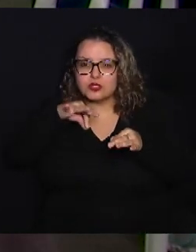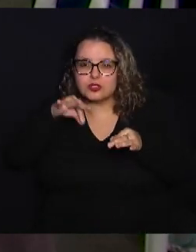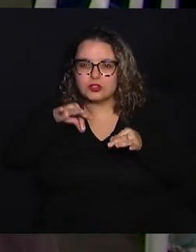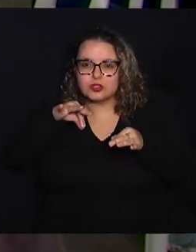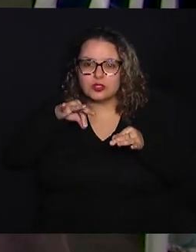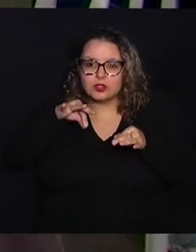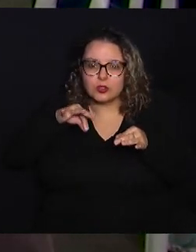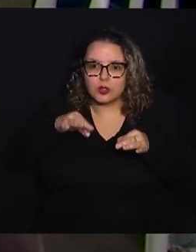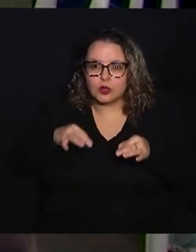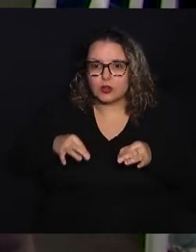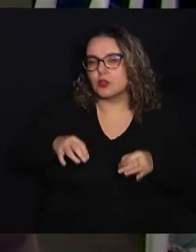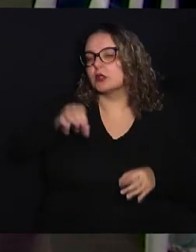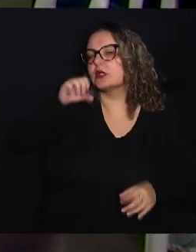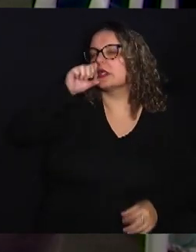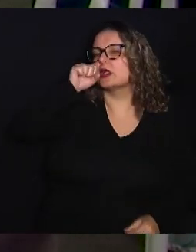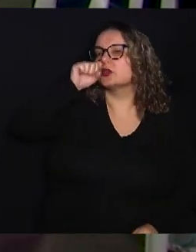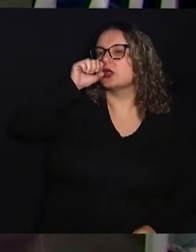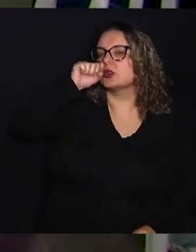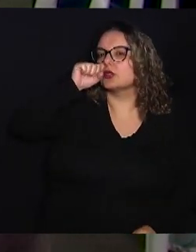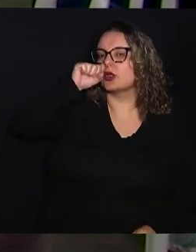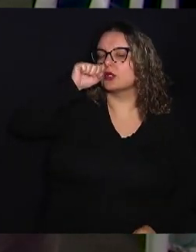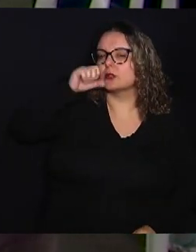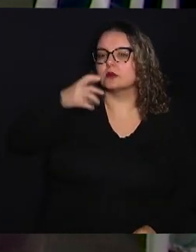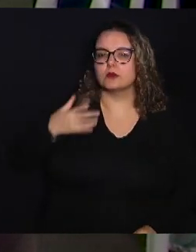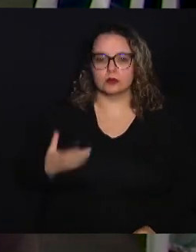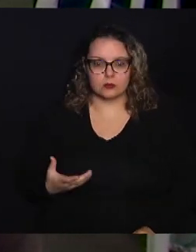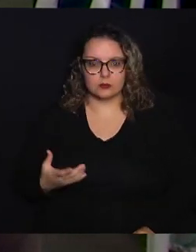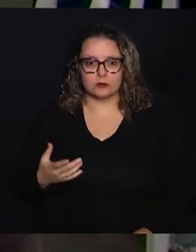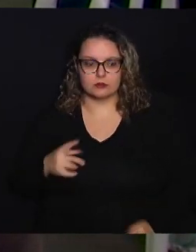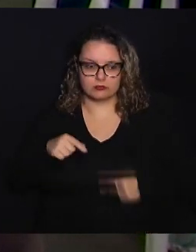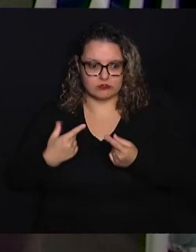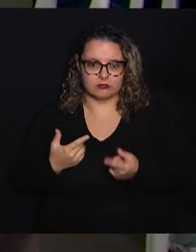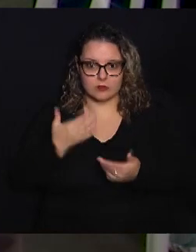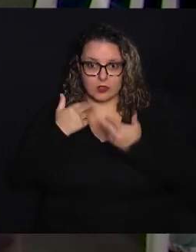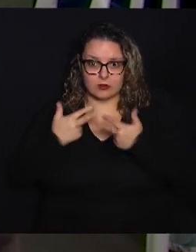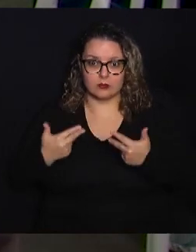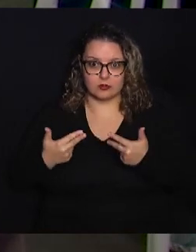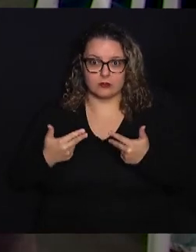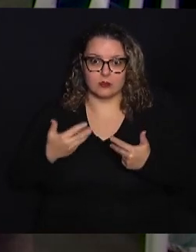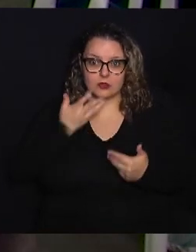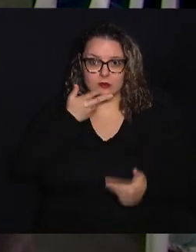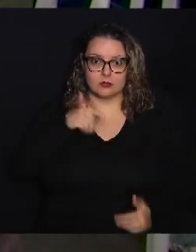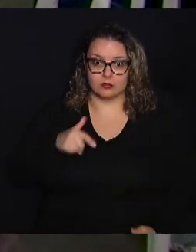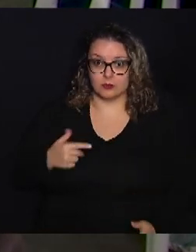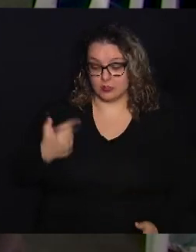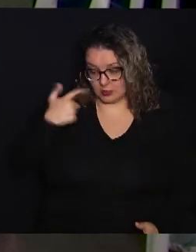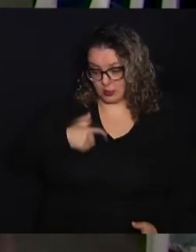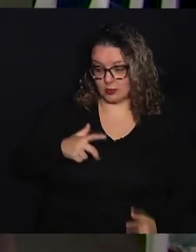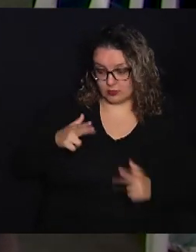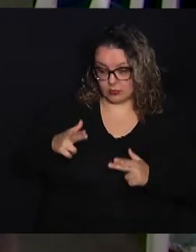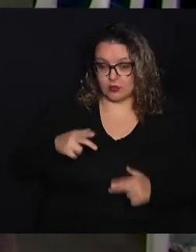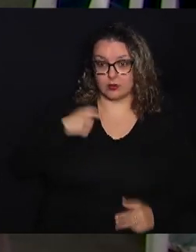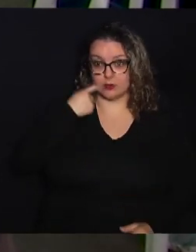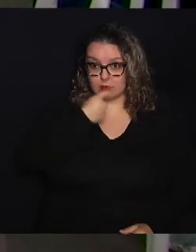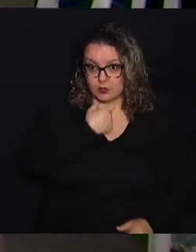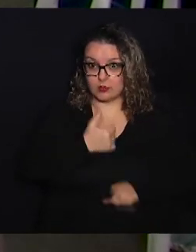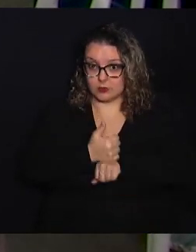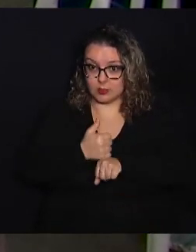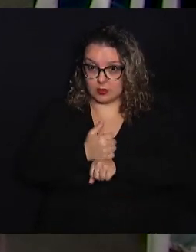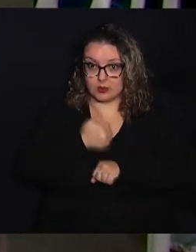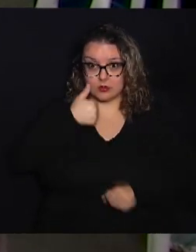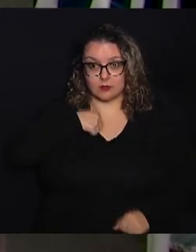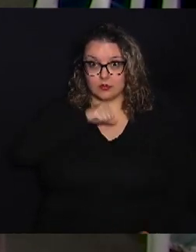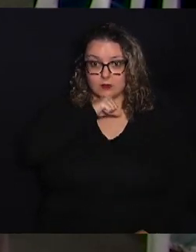ma chazinho colocar outros alimentos para pra criança né não e eu como dentista eu sempre falo né PR